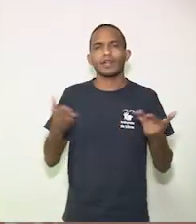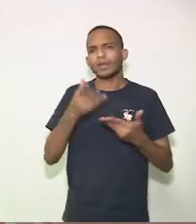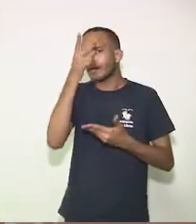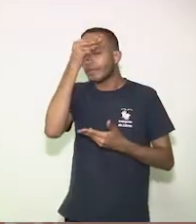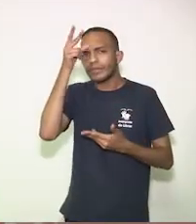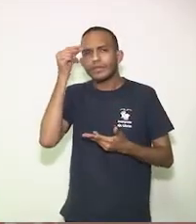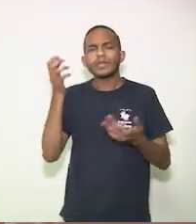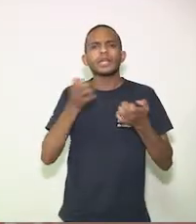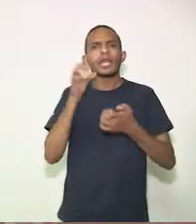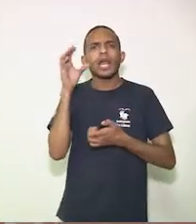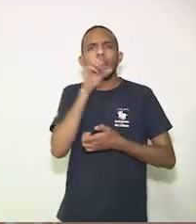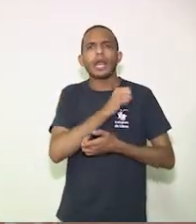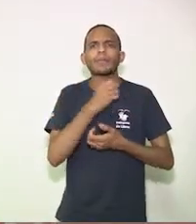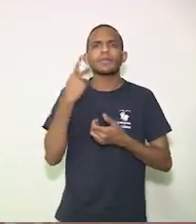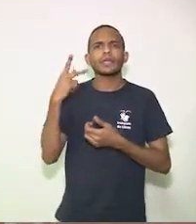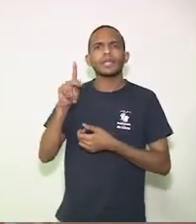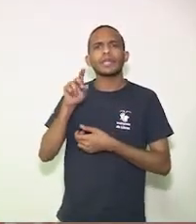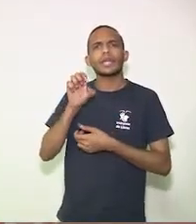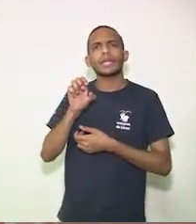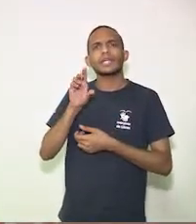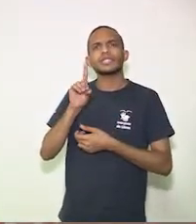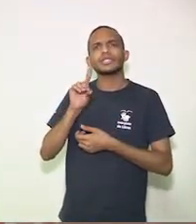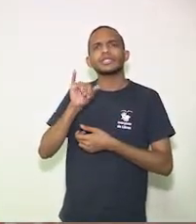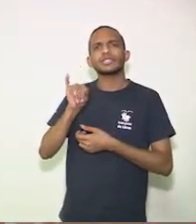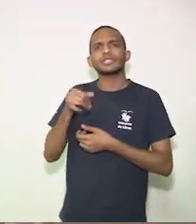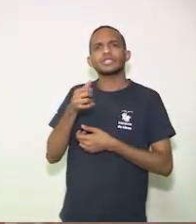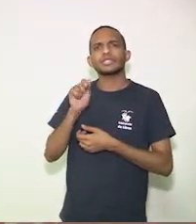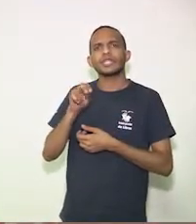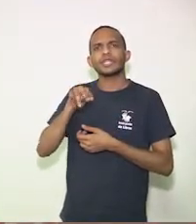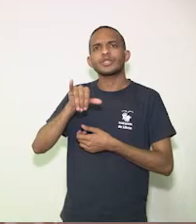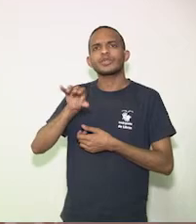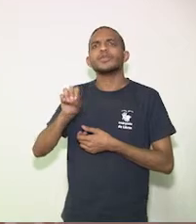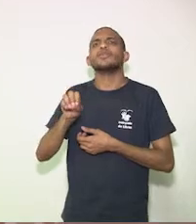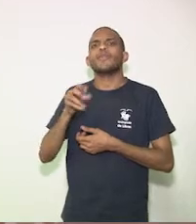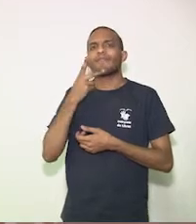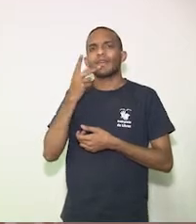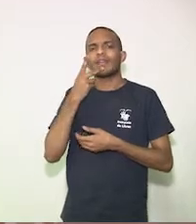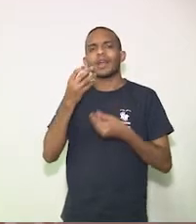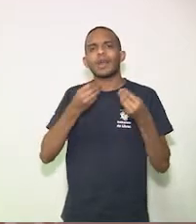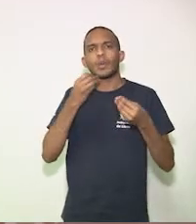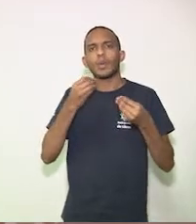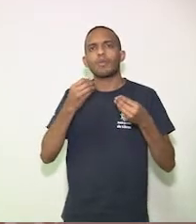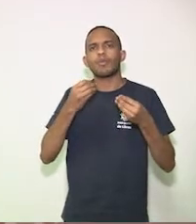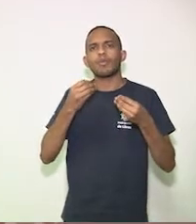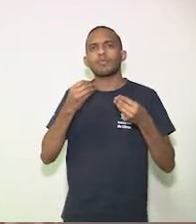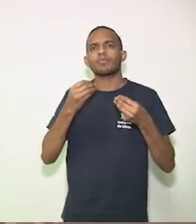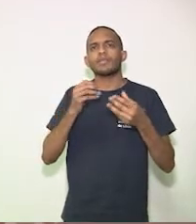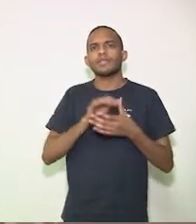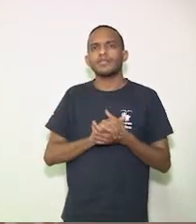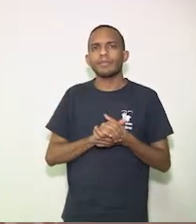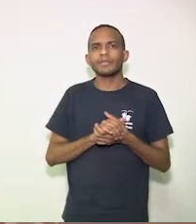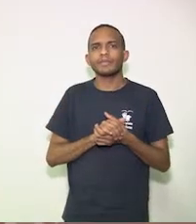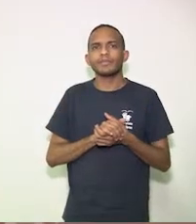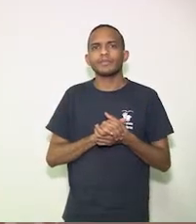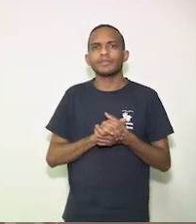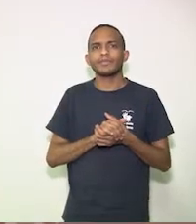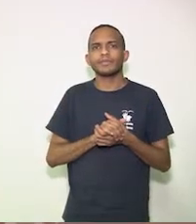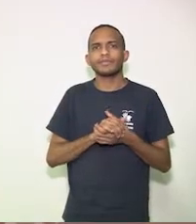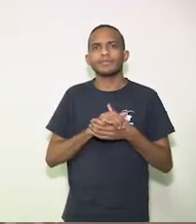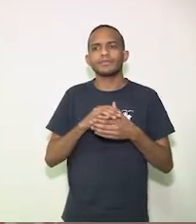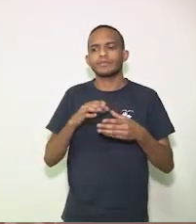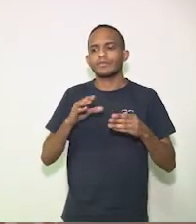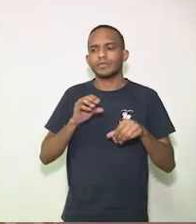Agora, prefeito, queria rapidamente passar a palavra à doutora Ediane, que vai falar sobre a questão da síndrome inflamatória multissistêmica